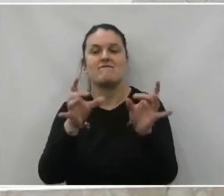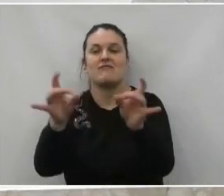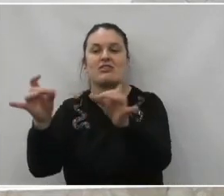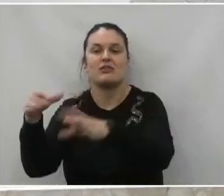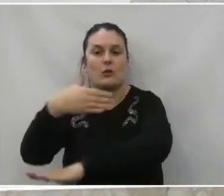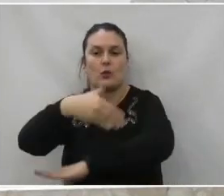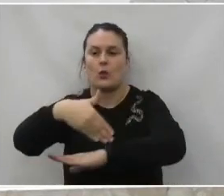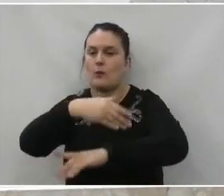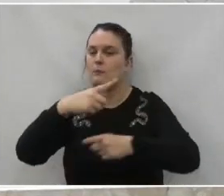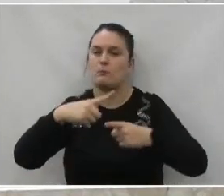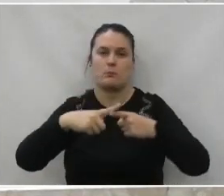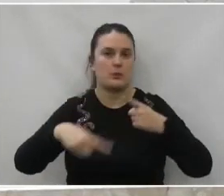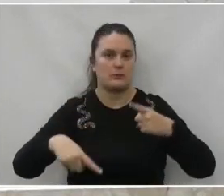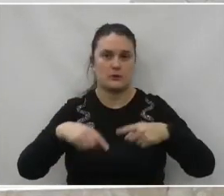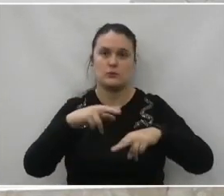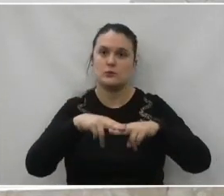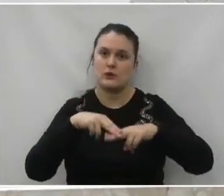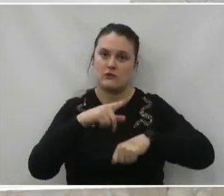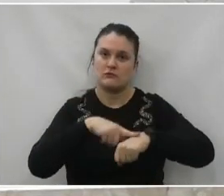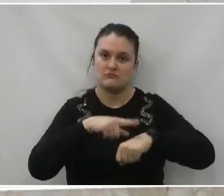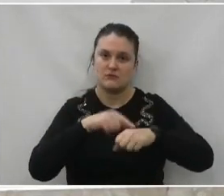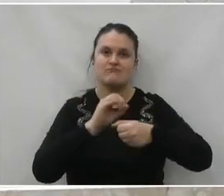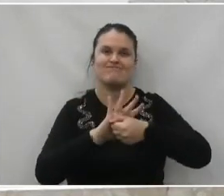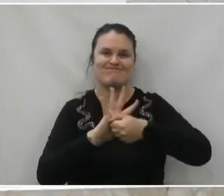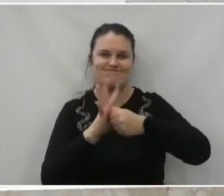de emergência, conforme decreto número